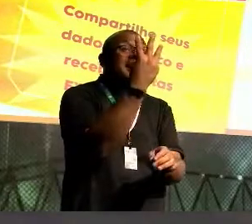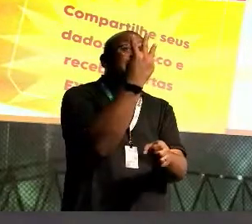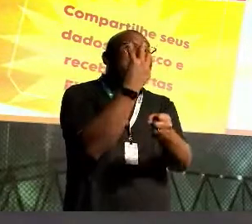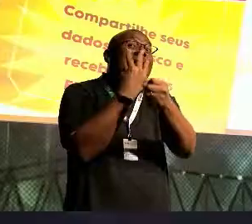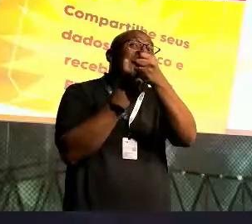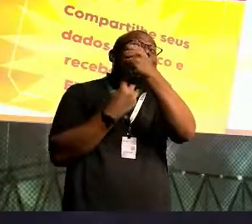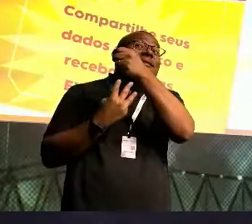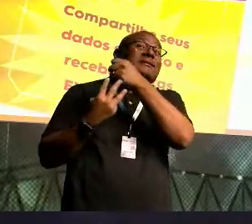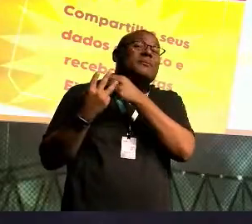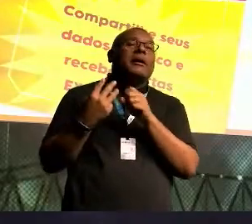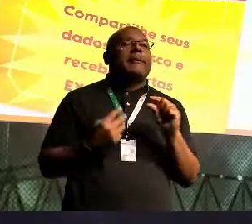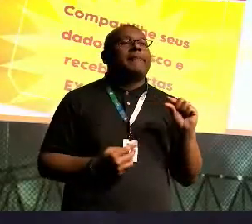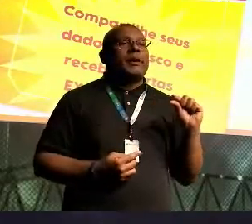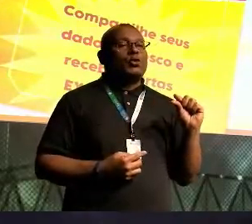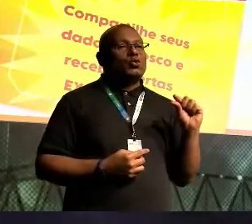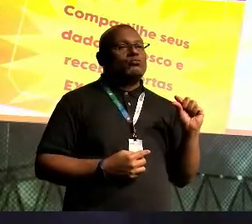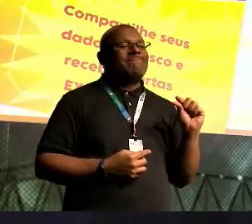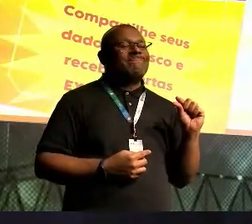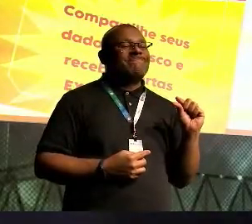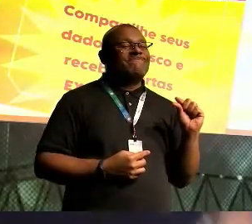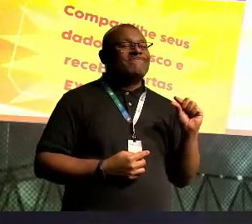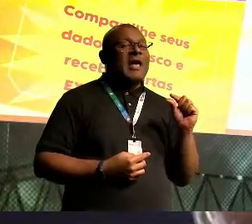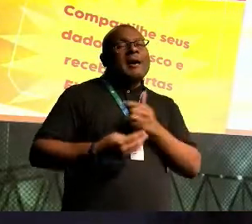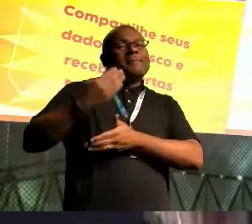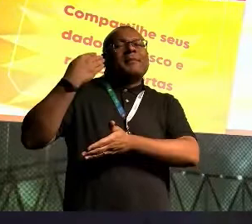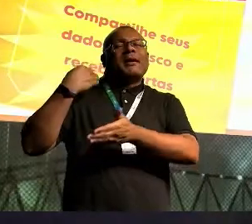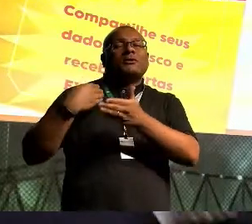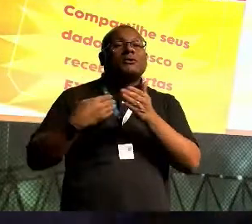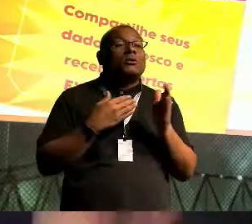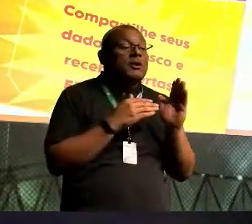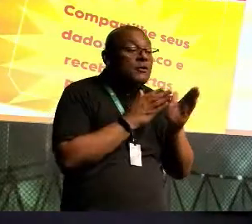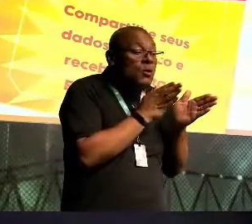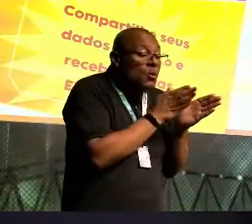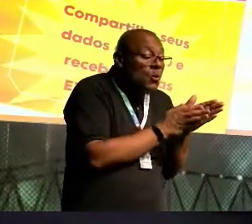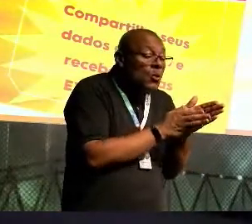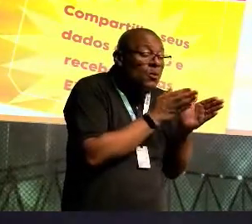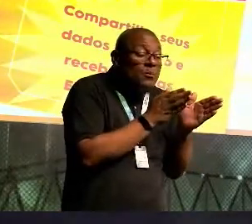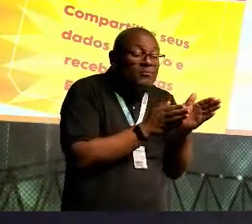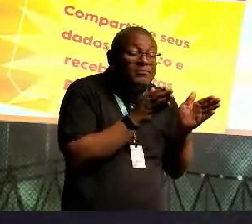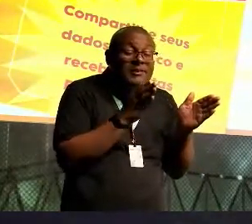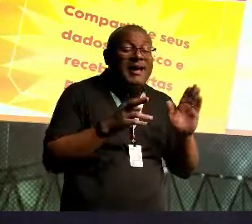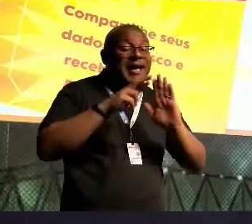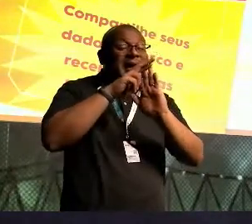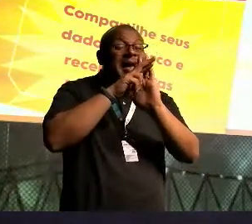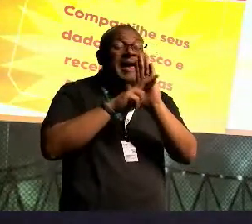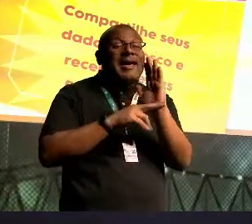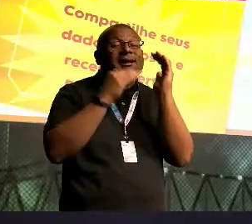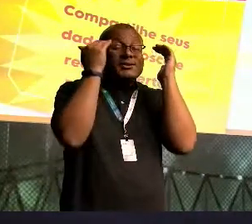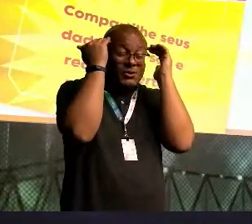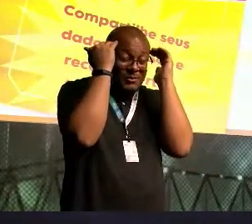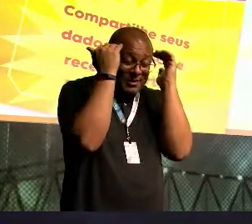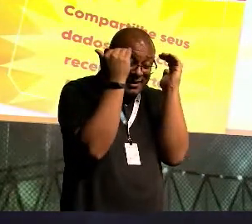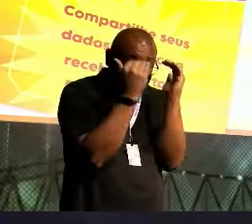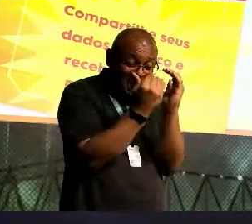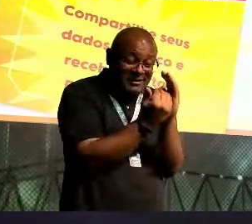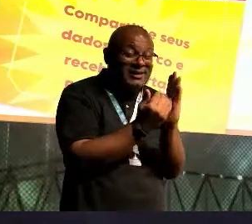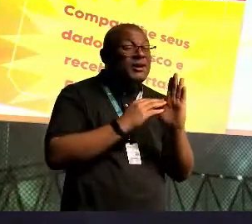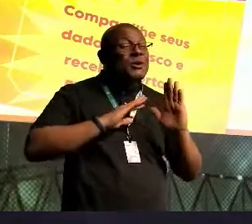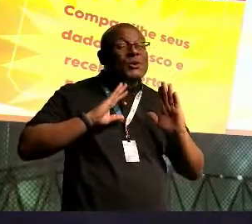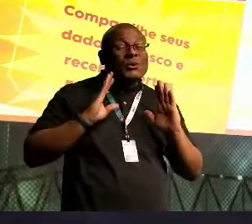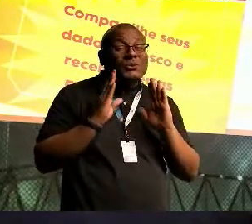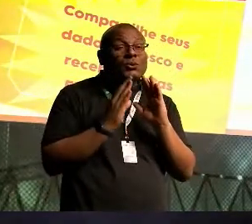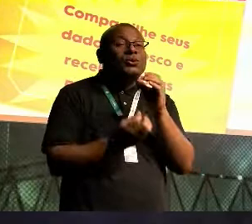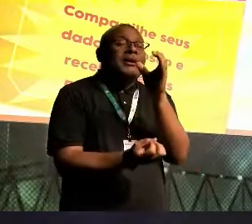para as instituições trabalharem, as instituições tiveram um cronograma regulatório muito pesado, elas tiveram que focar na implementação regulatória,